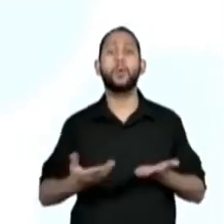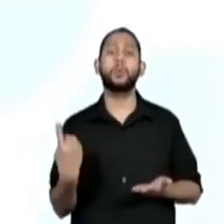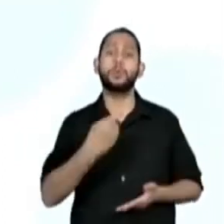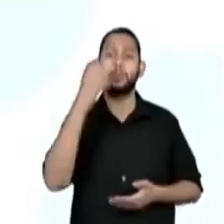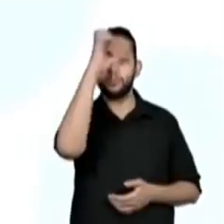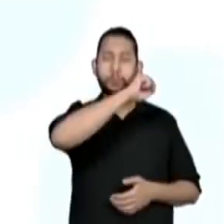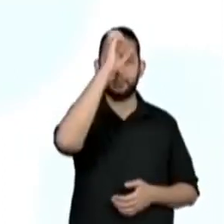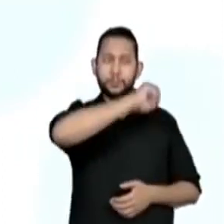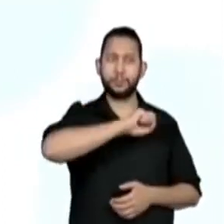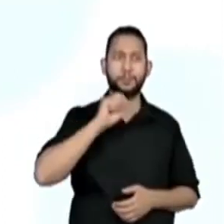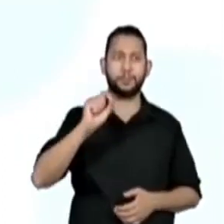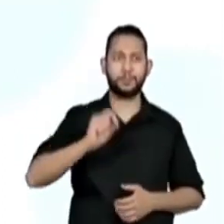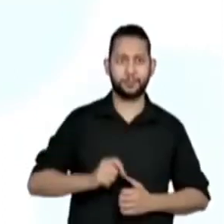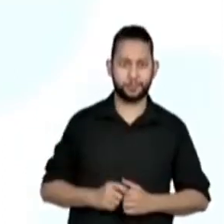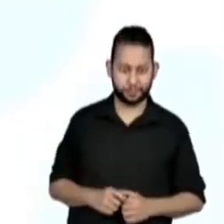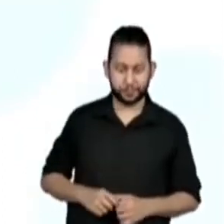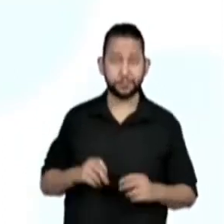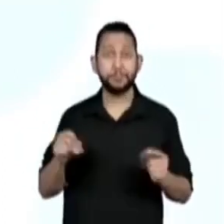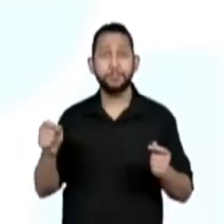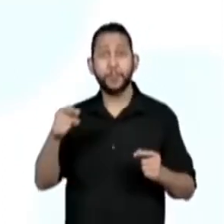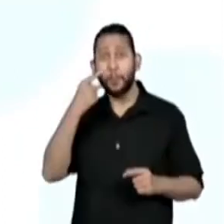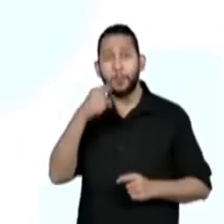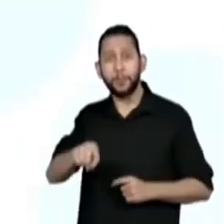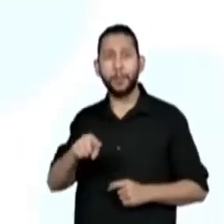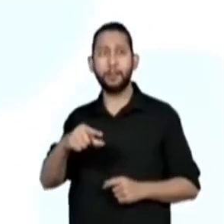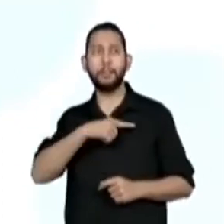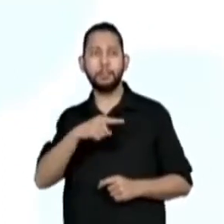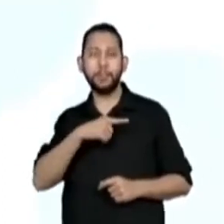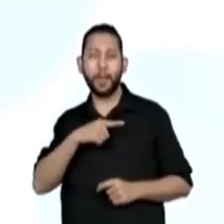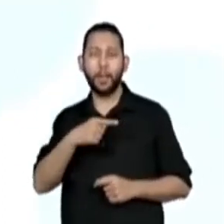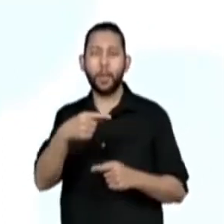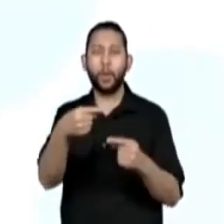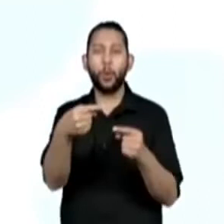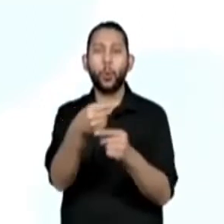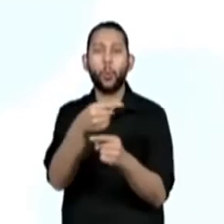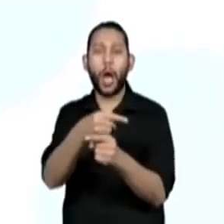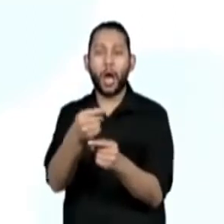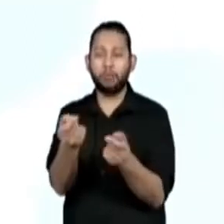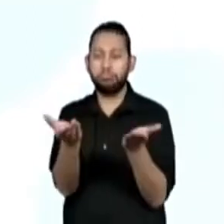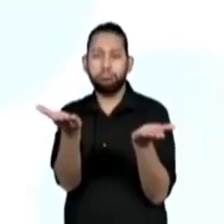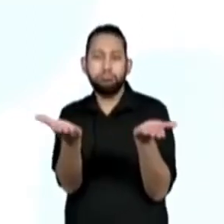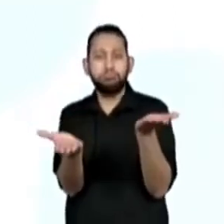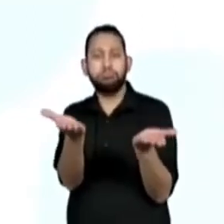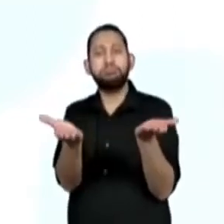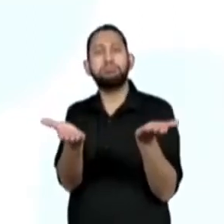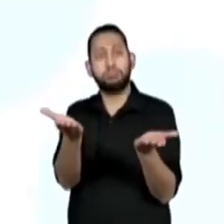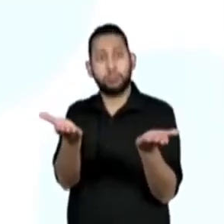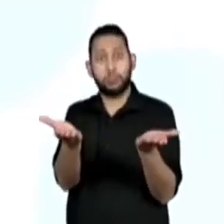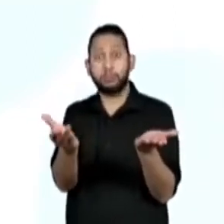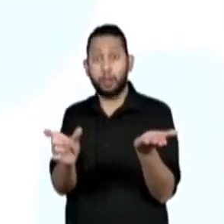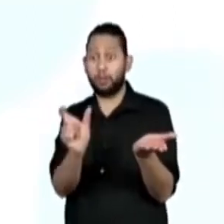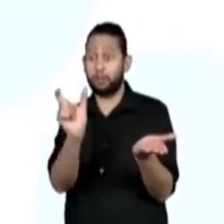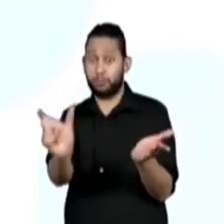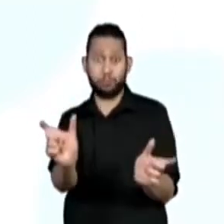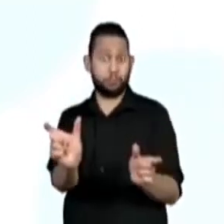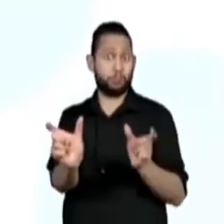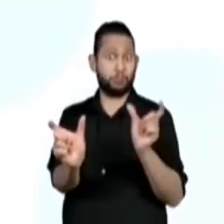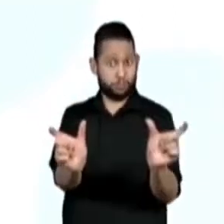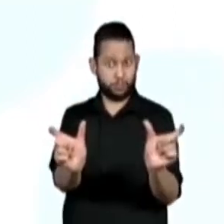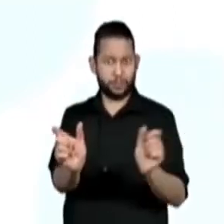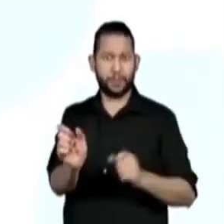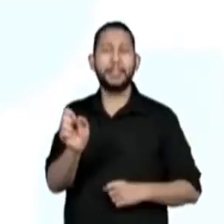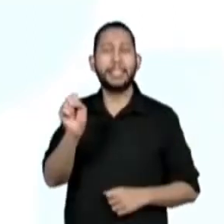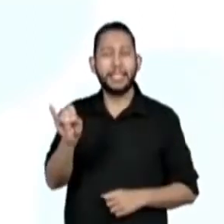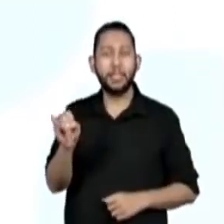e o mal que vamos aprender a turma Nesta aula vamos reconhecer a relação de igualdade existente esses dois termos quando